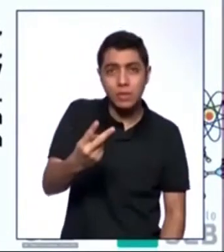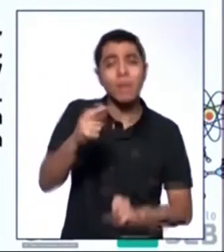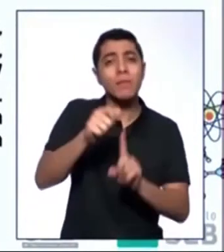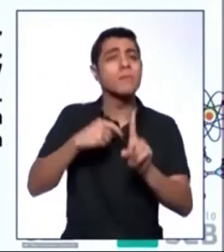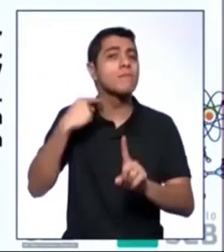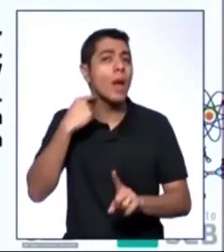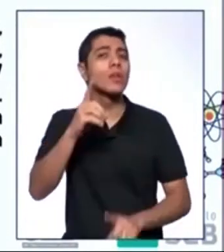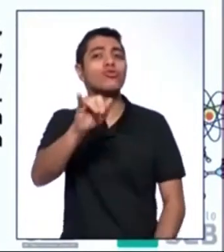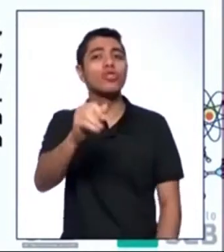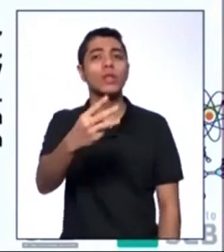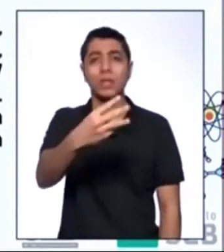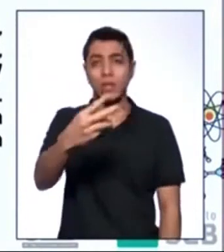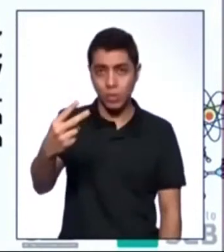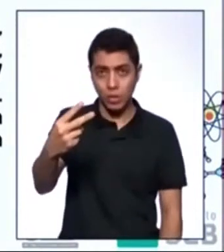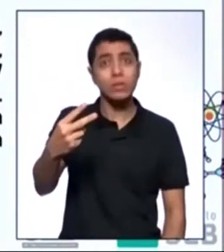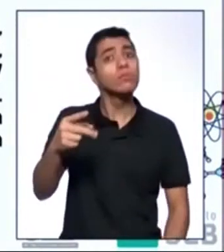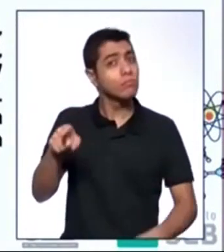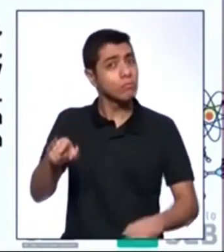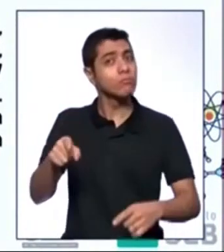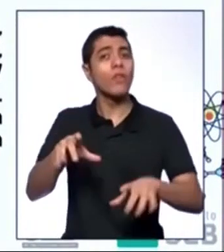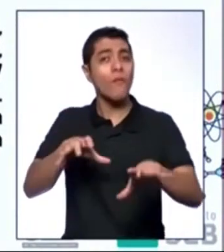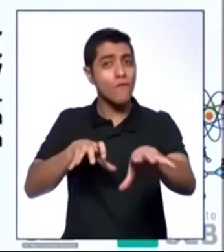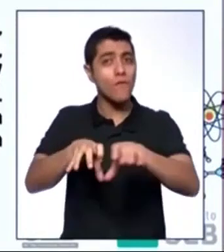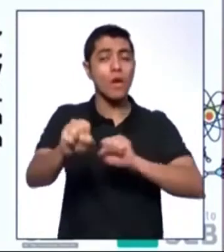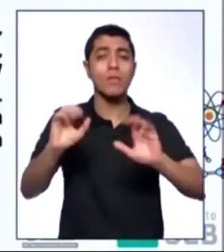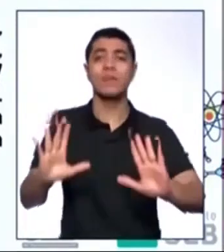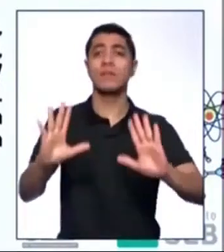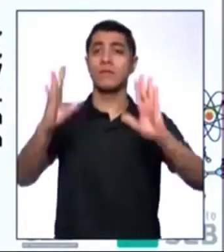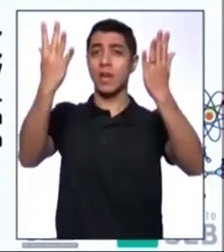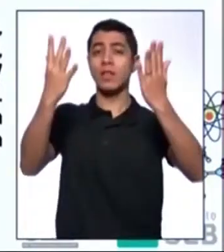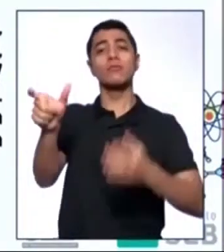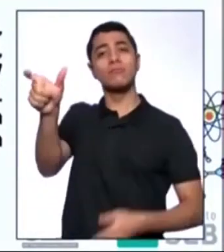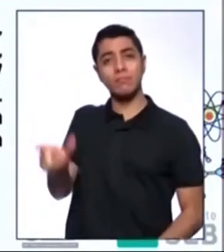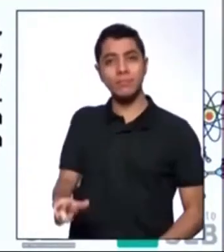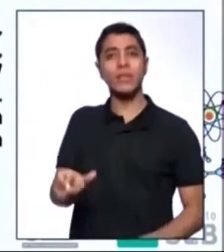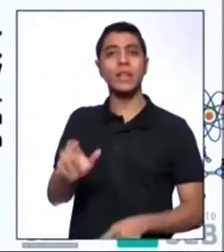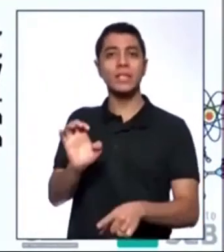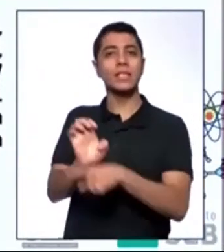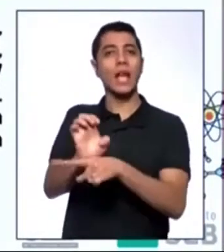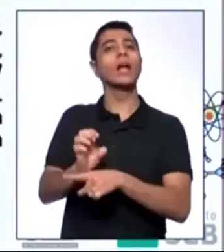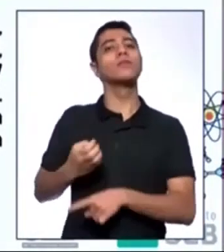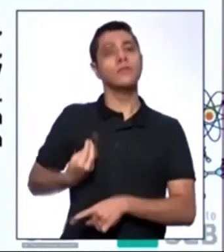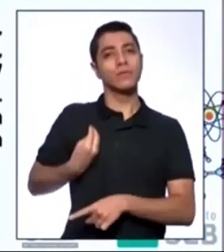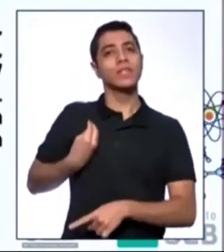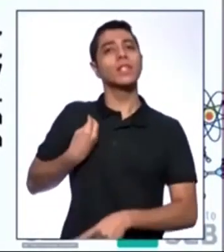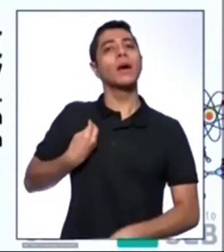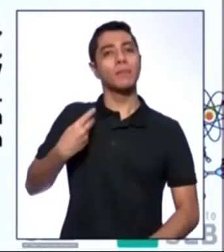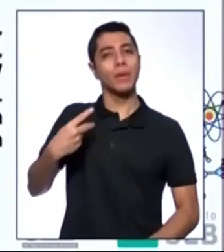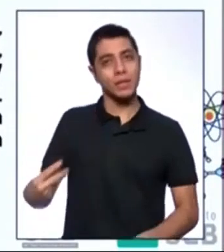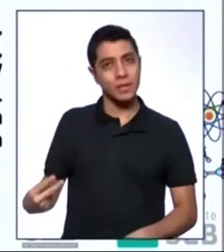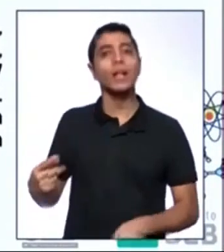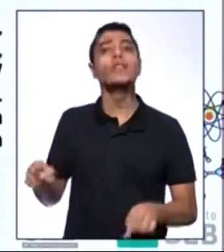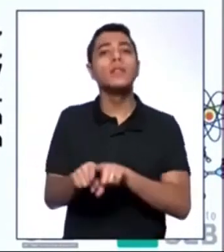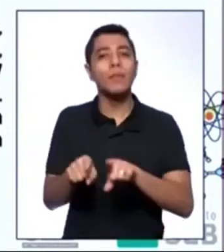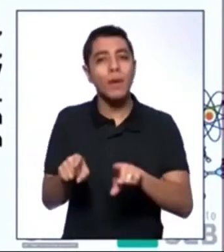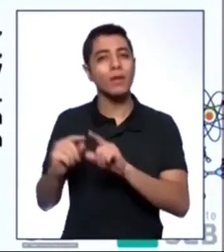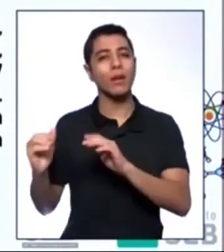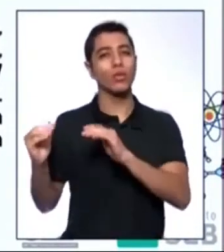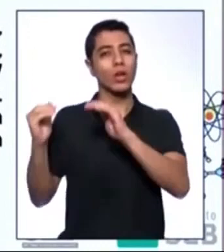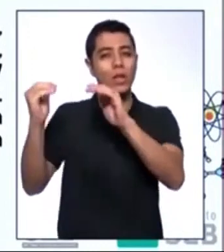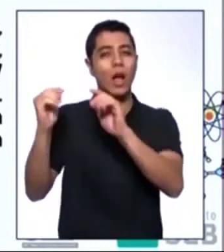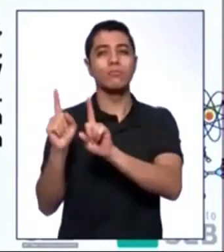senhor presidente do Estado e outras autoridades civis e militares, bem como, assim como representantes da Associação